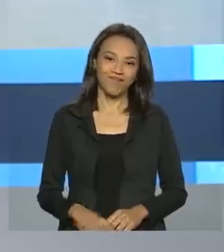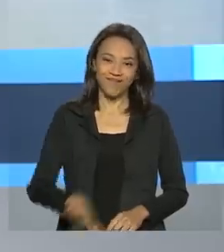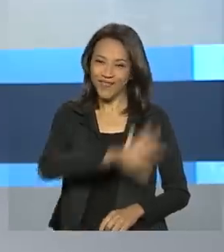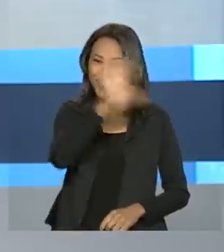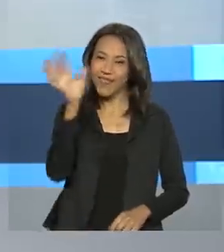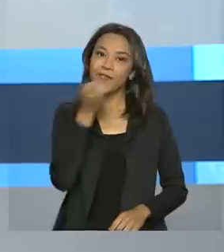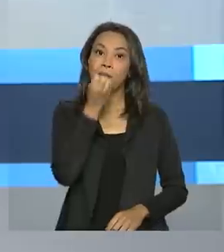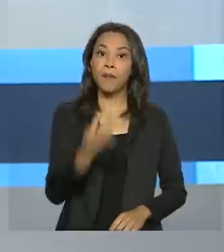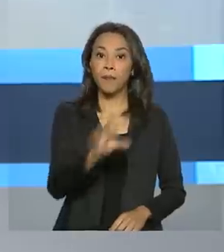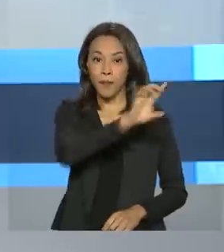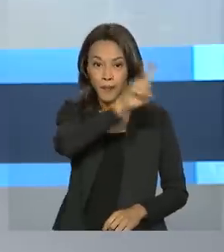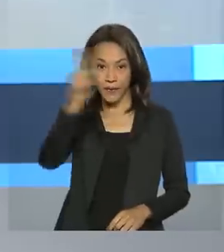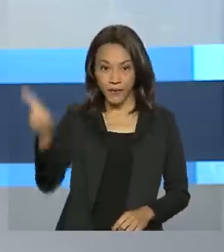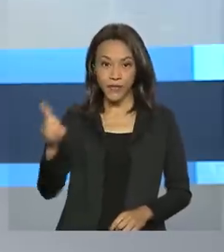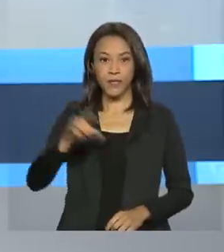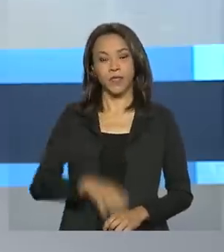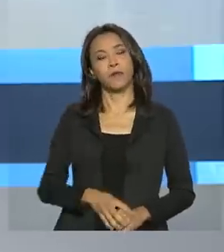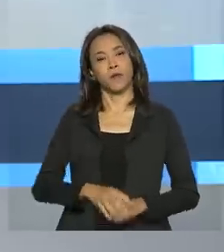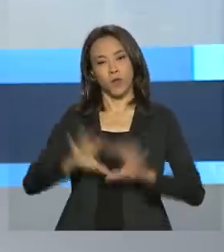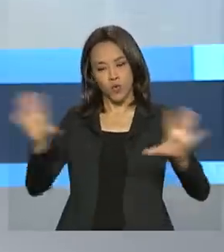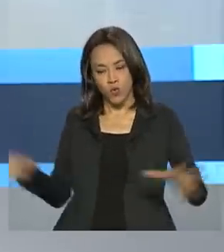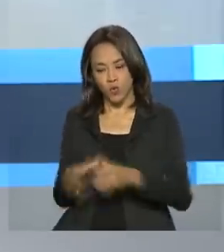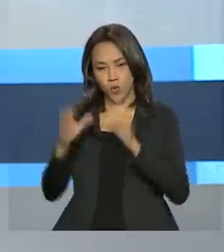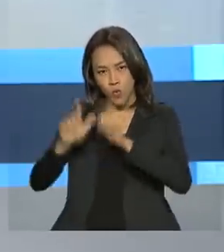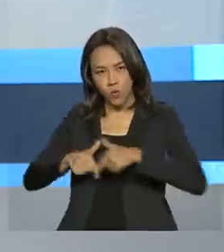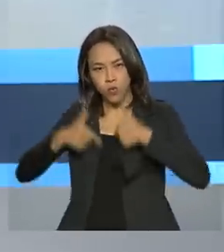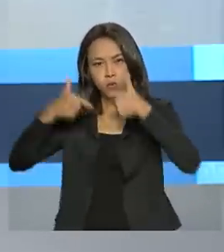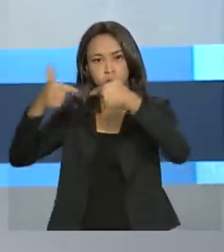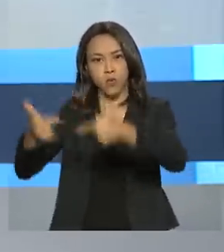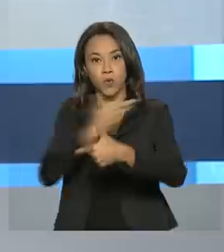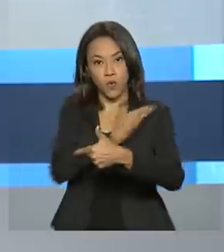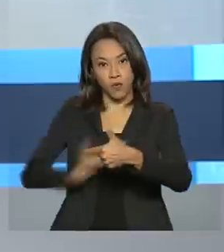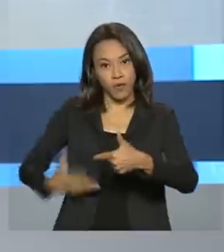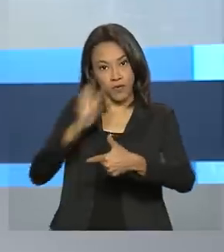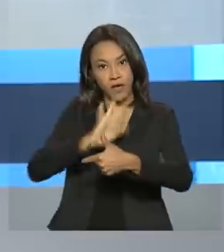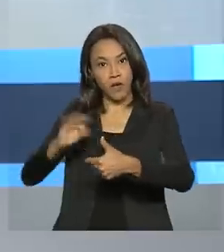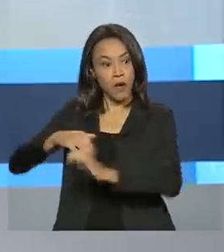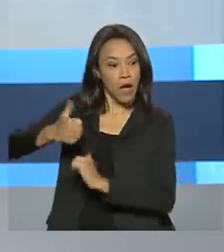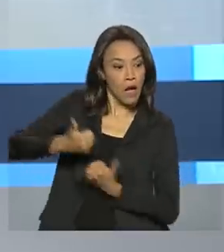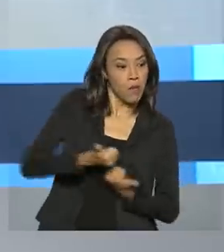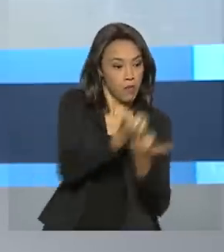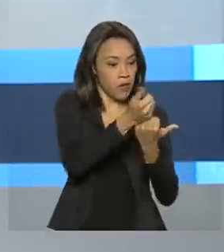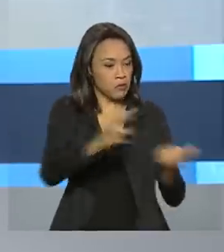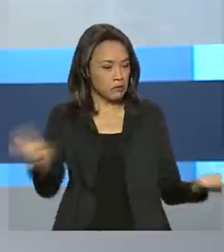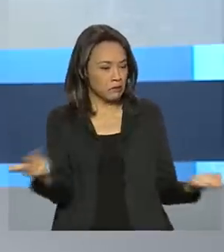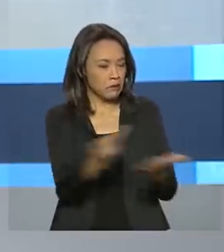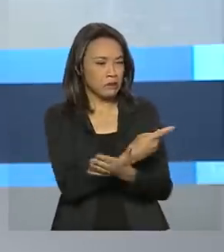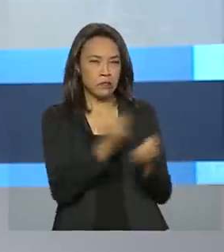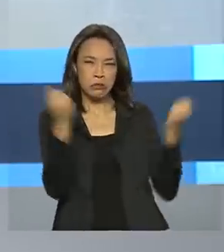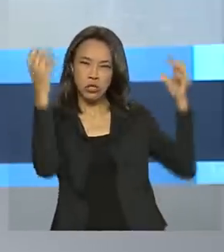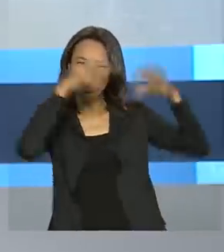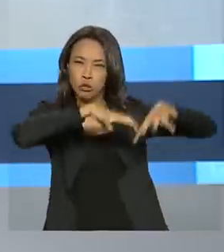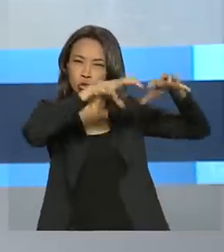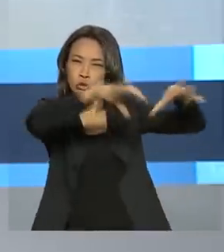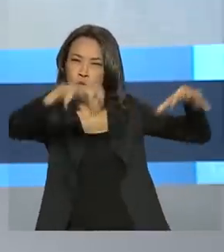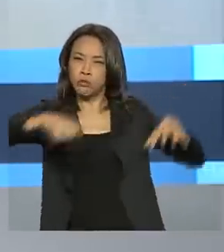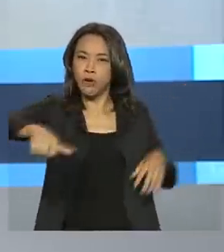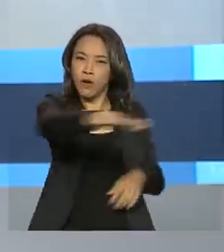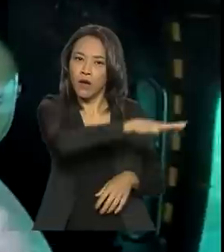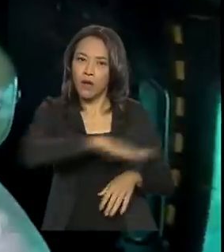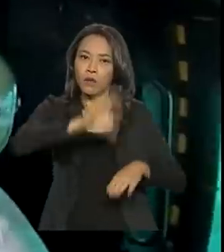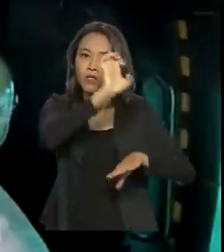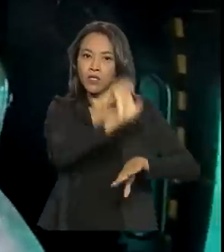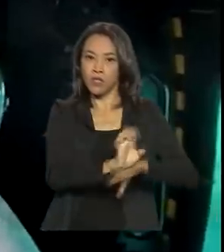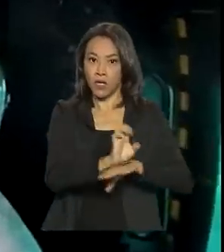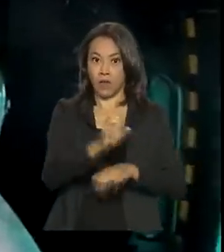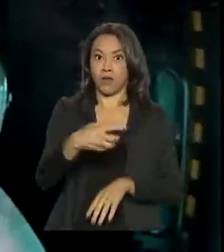Olá, bom dia. Força-tarefa do governo federal leva apoio aos municípios atingidos por fortes chuvas na Bahia.